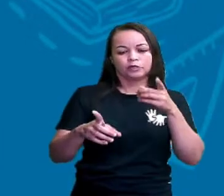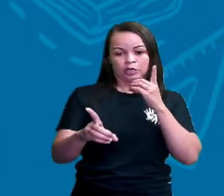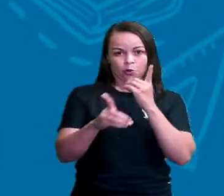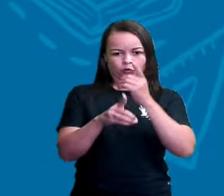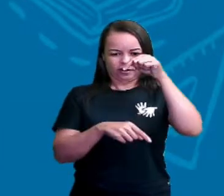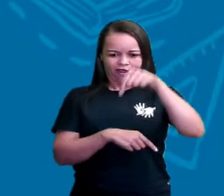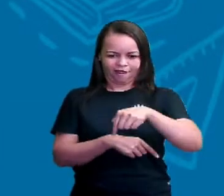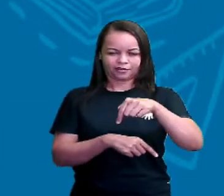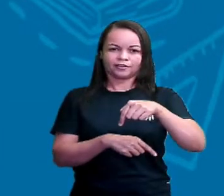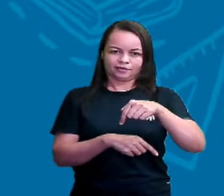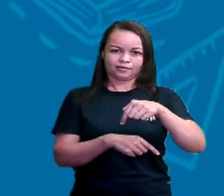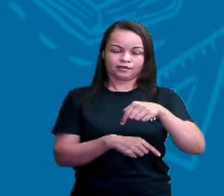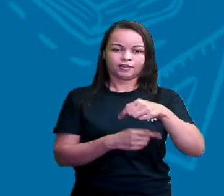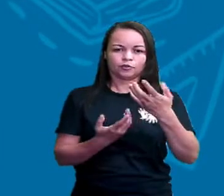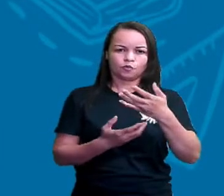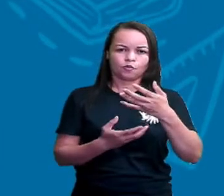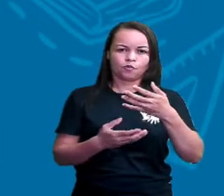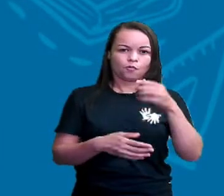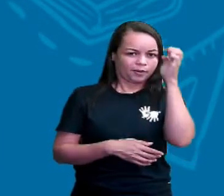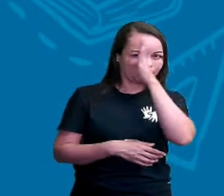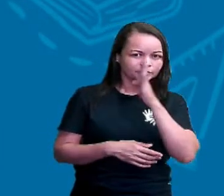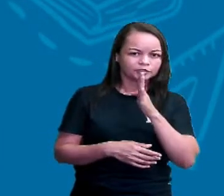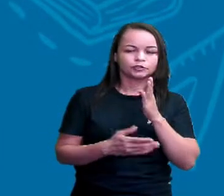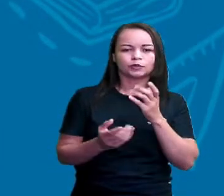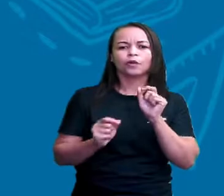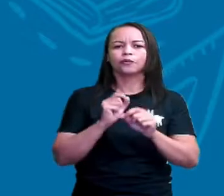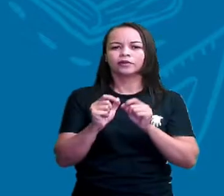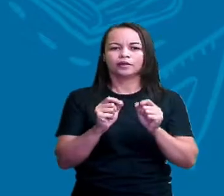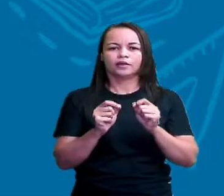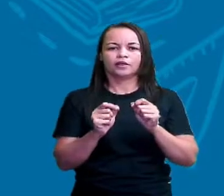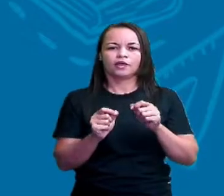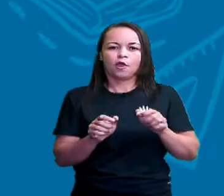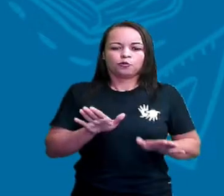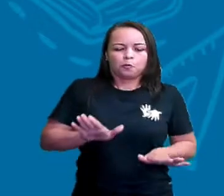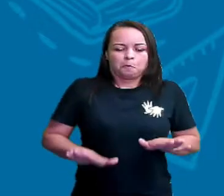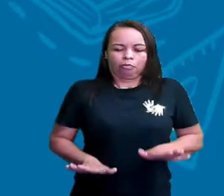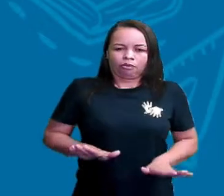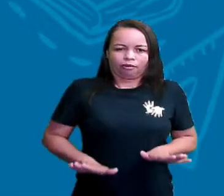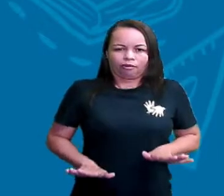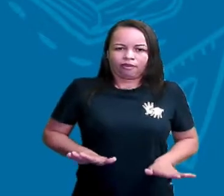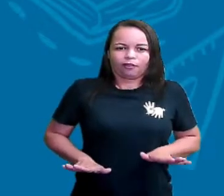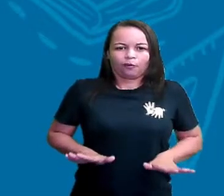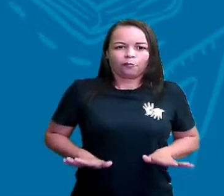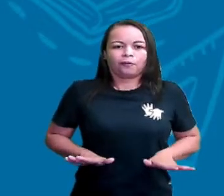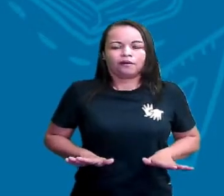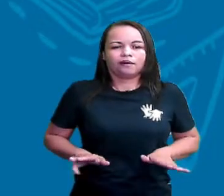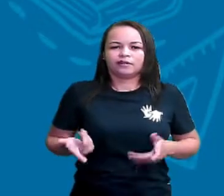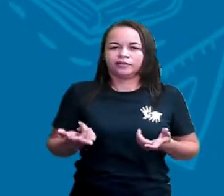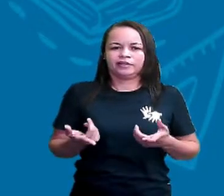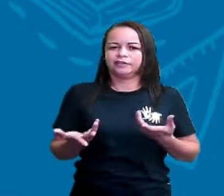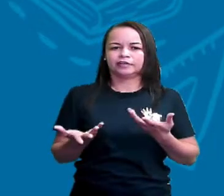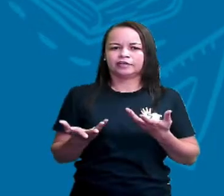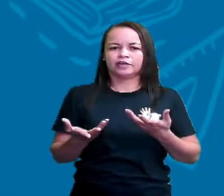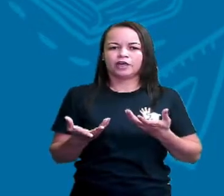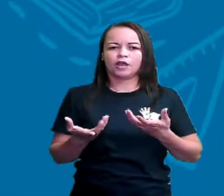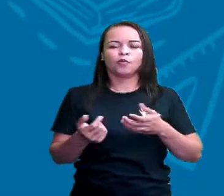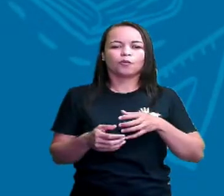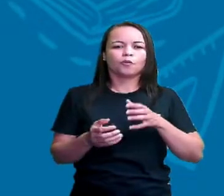aqui na fauna do nosso Brasil, são os pinguins, né? Que é um animalzinho, né, característico de